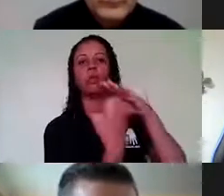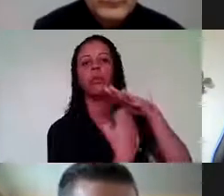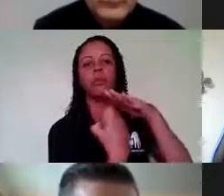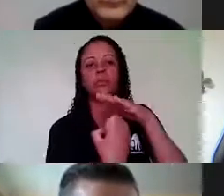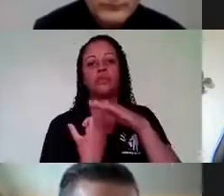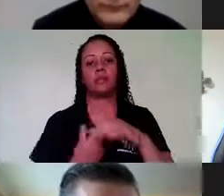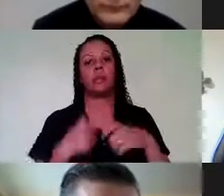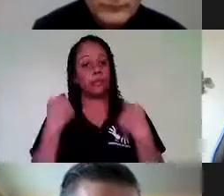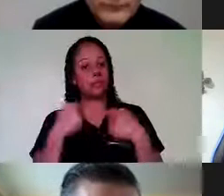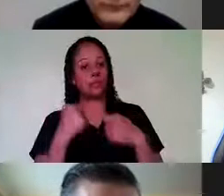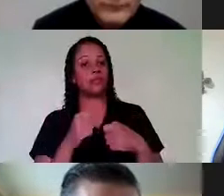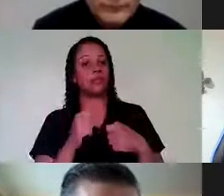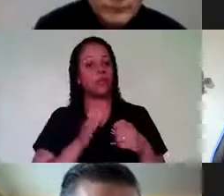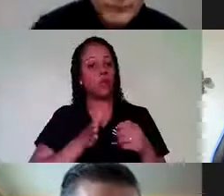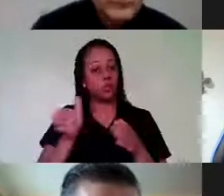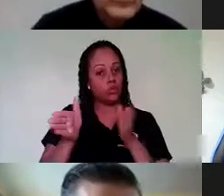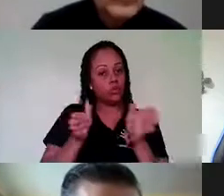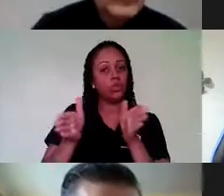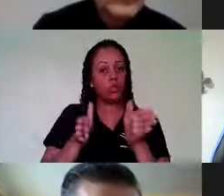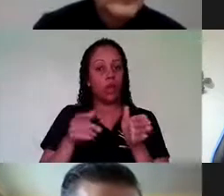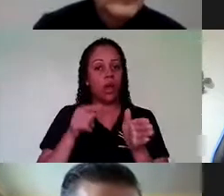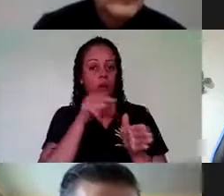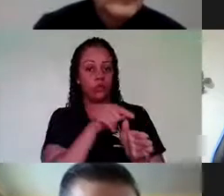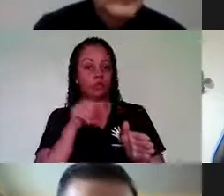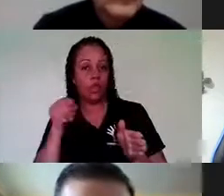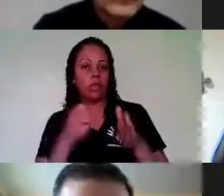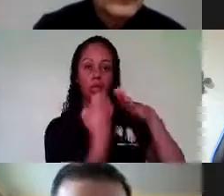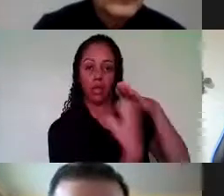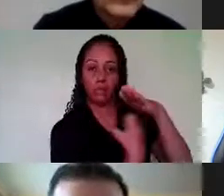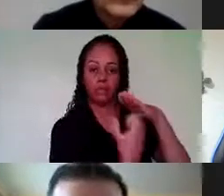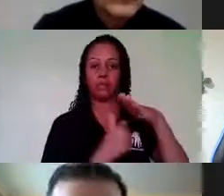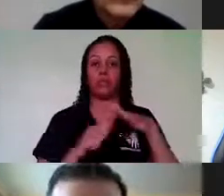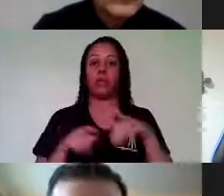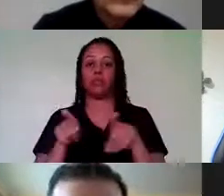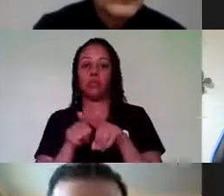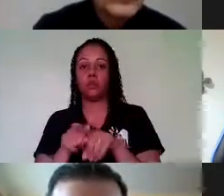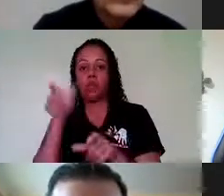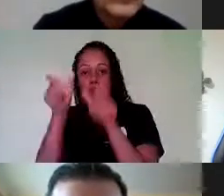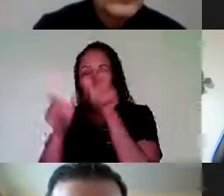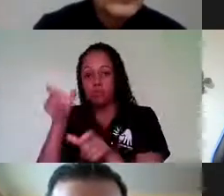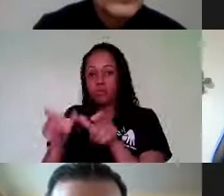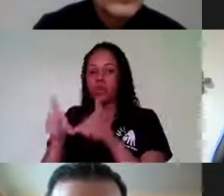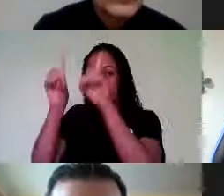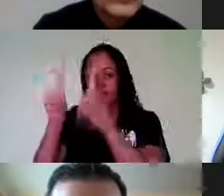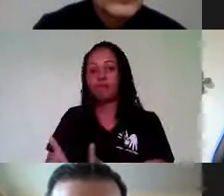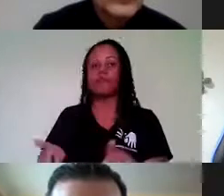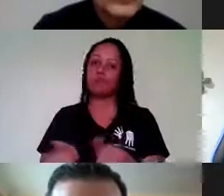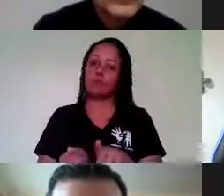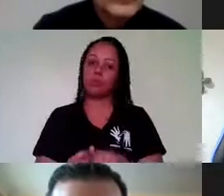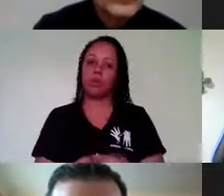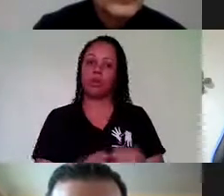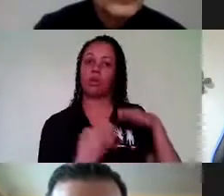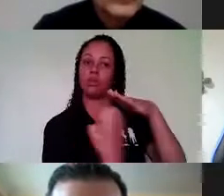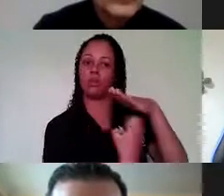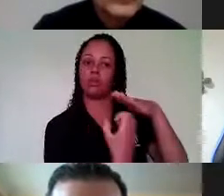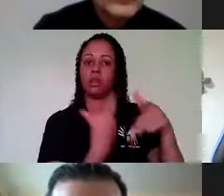de um lado só, tem que legislar dos dois lados. Então, não adianta resolver o problema do empresário que não está conseguindo cumprir a cota e, na